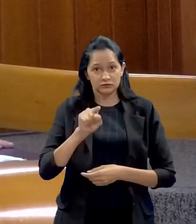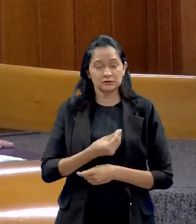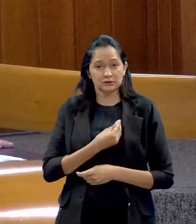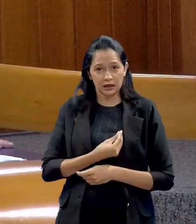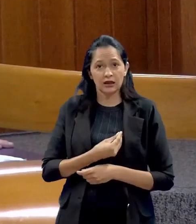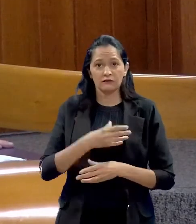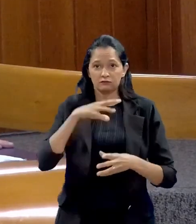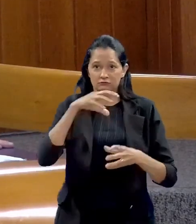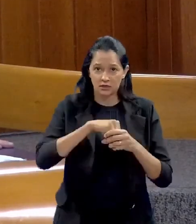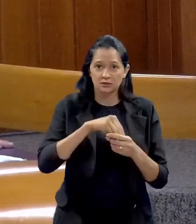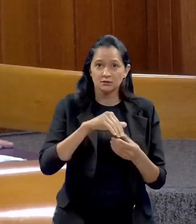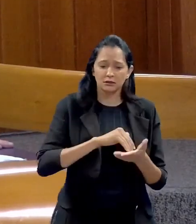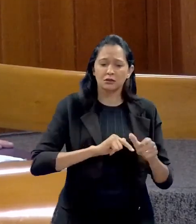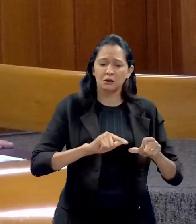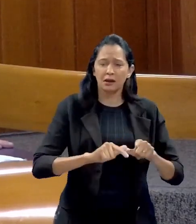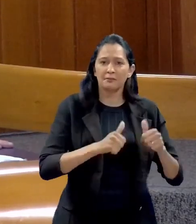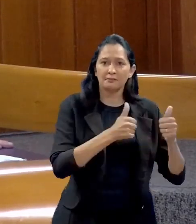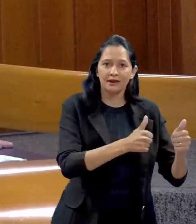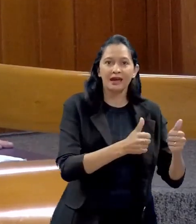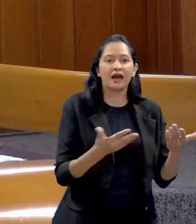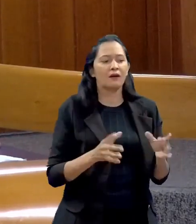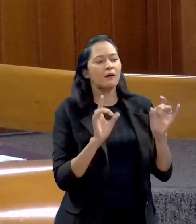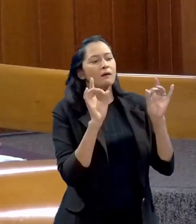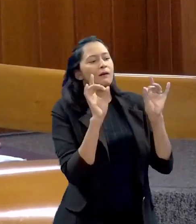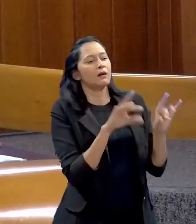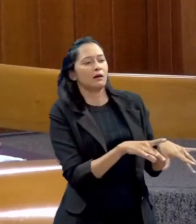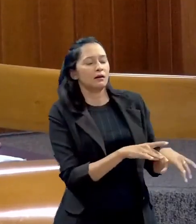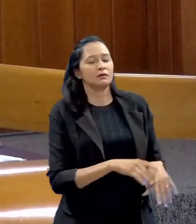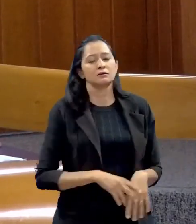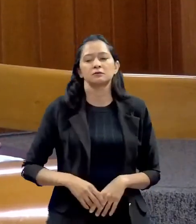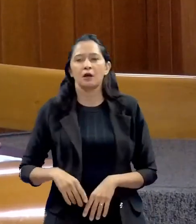Agora não saia tirando, não.